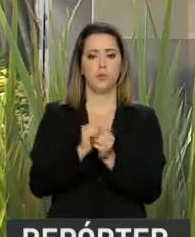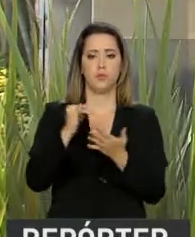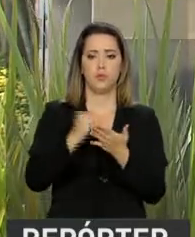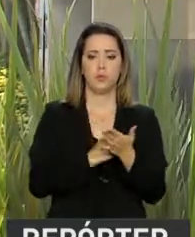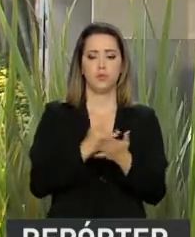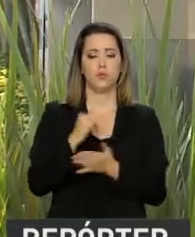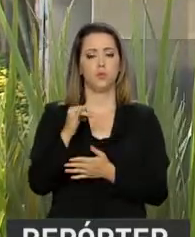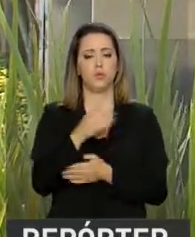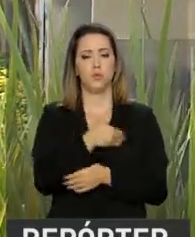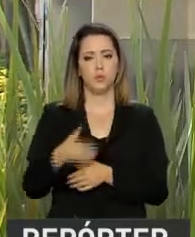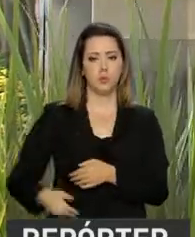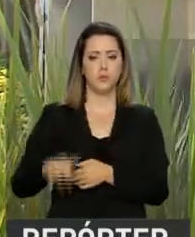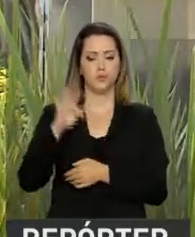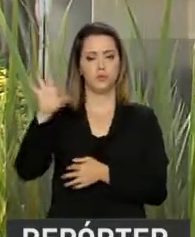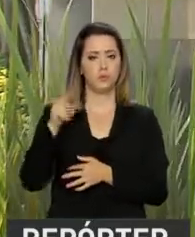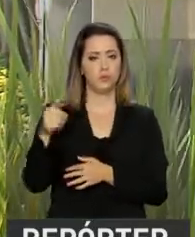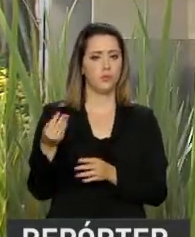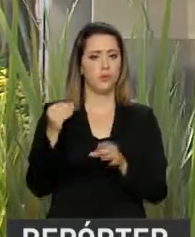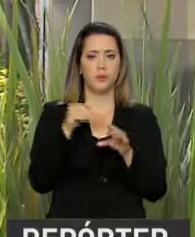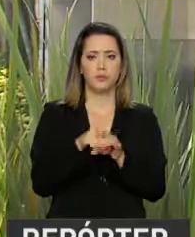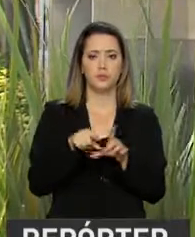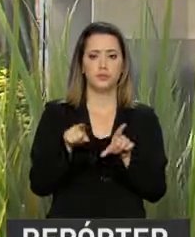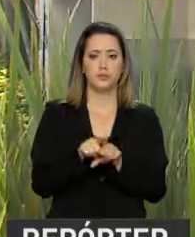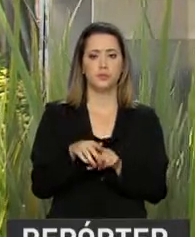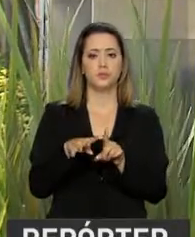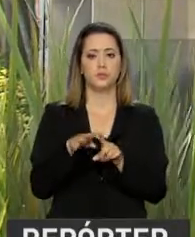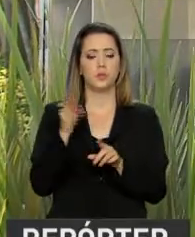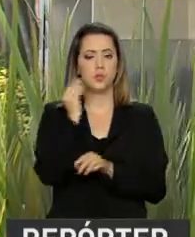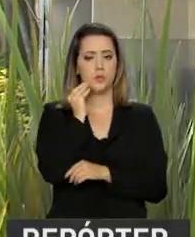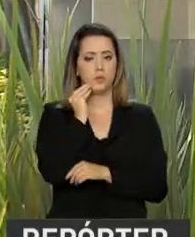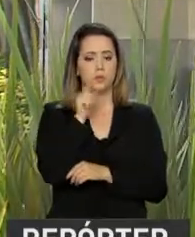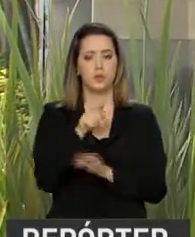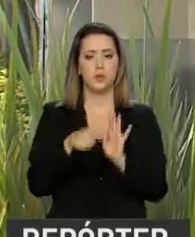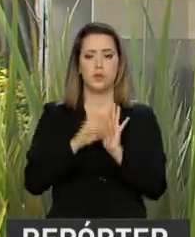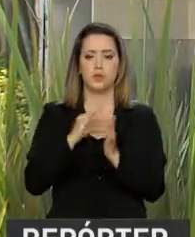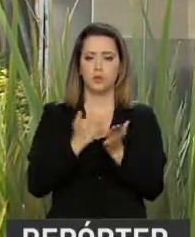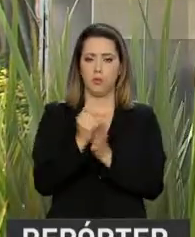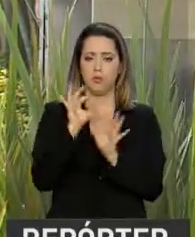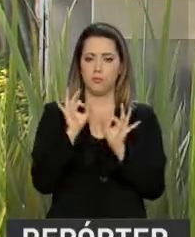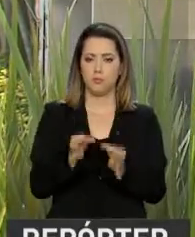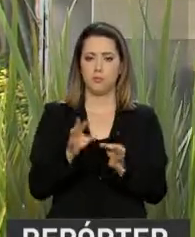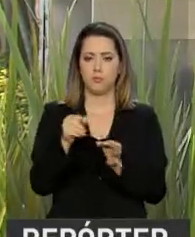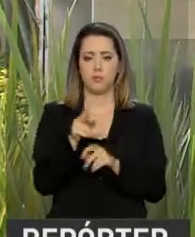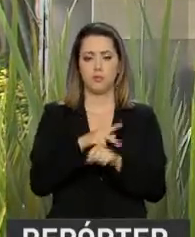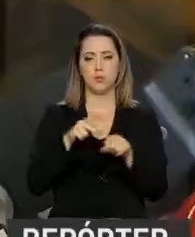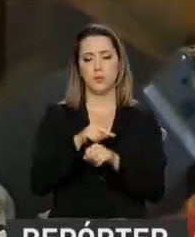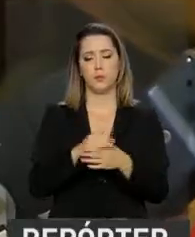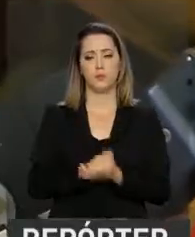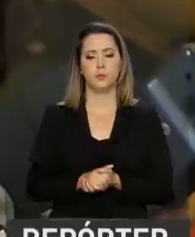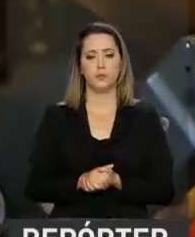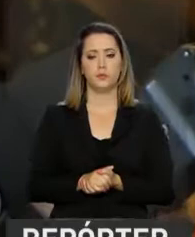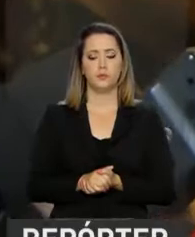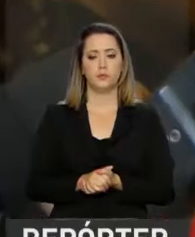federais todas as medidas vão ser implementadas em fase de testes antes de começarem a valer para todo o país